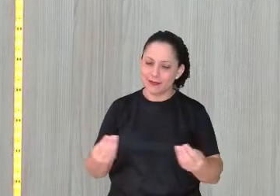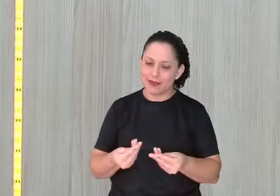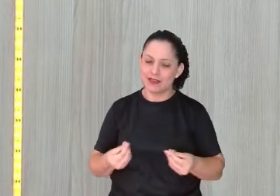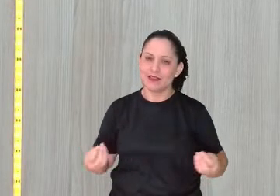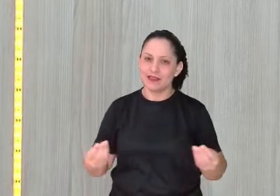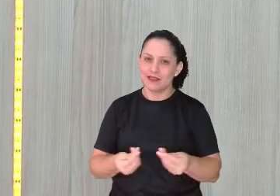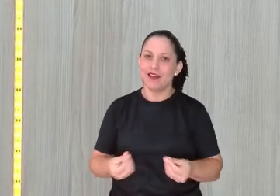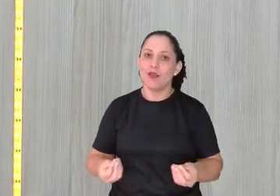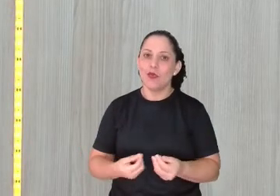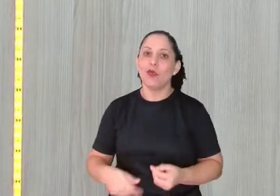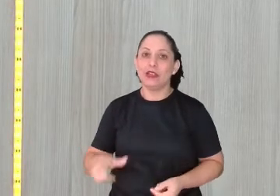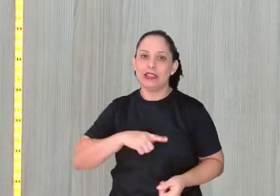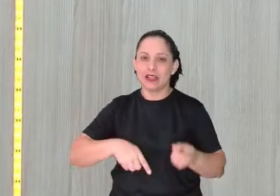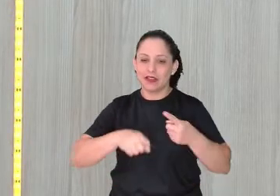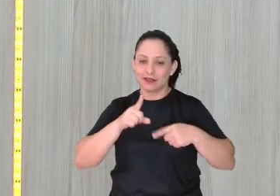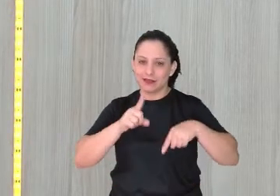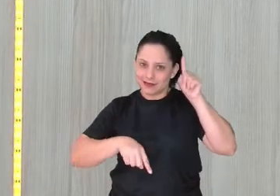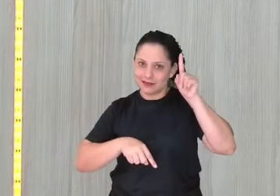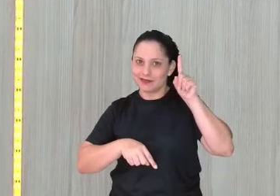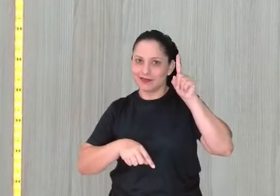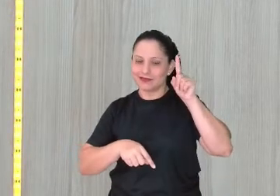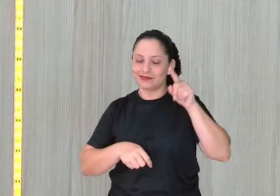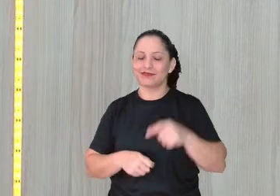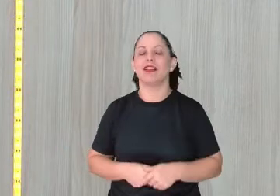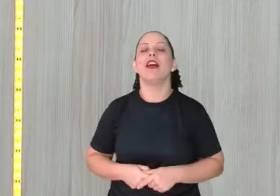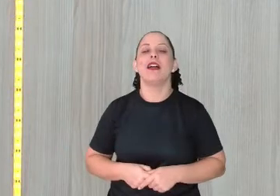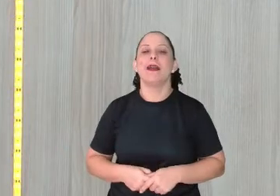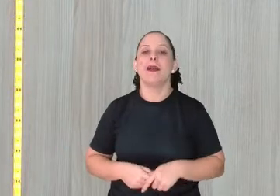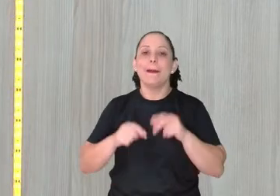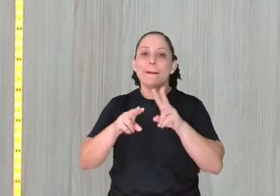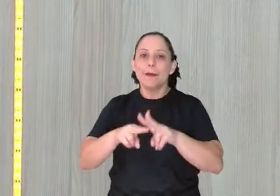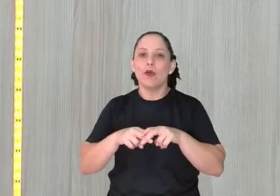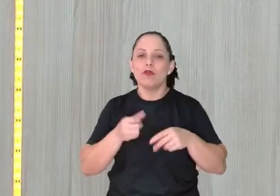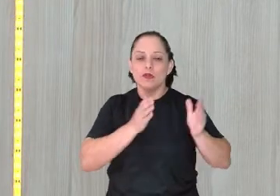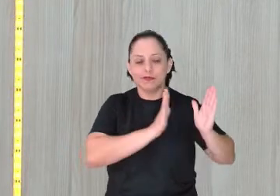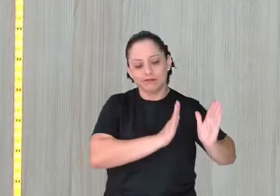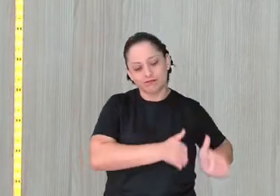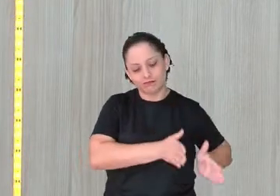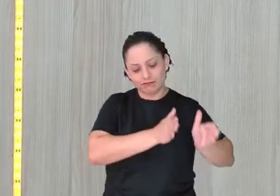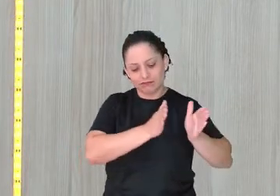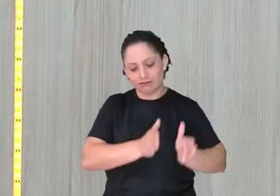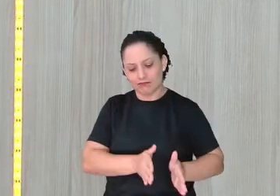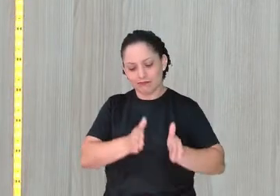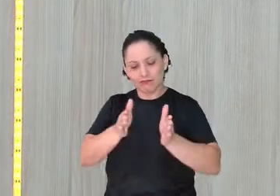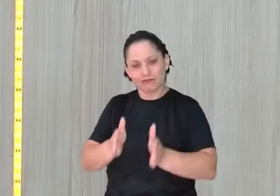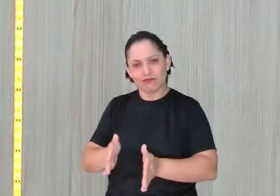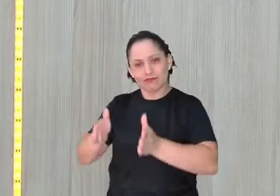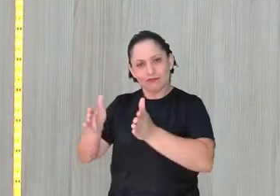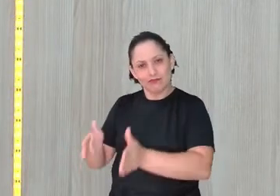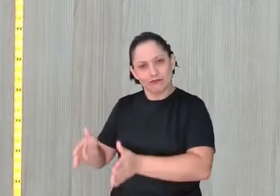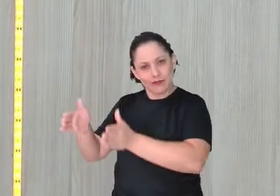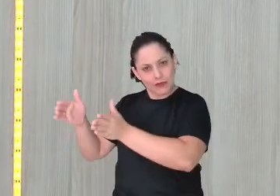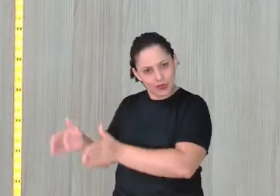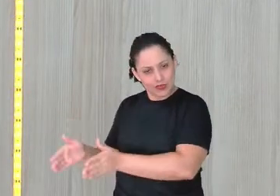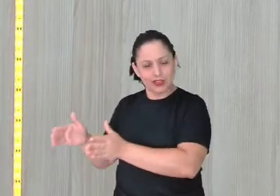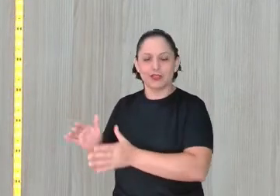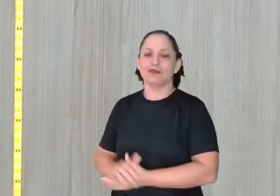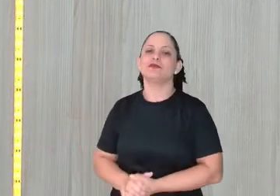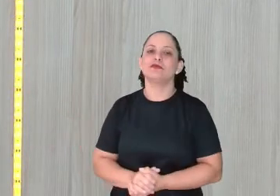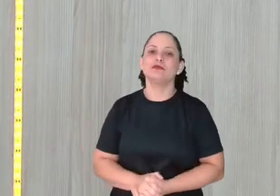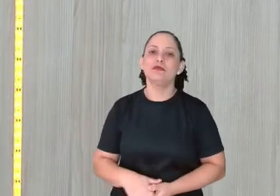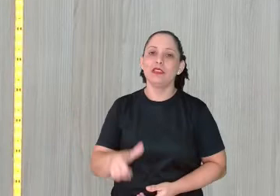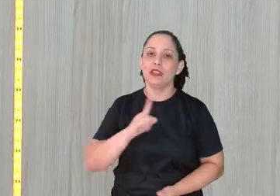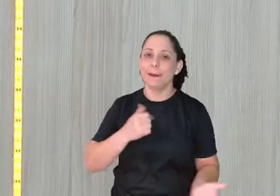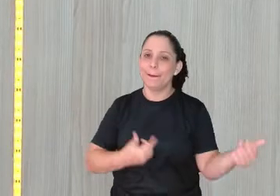gente dá a viradinha ali É. na chave, porque aí é aos poucos, com essa sensibilização, com as causas,